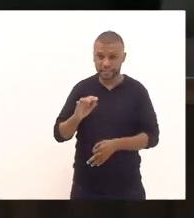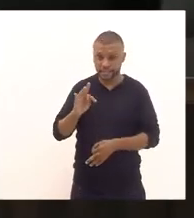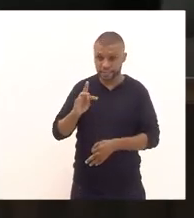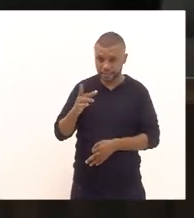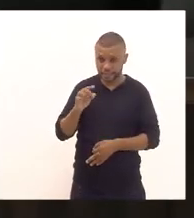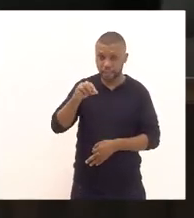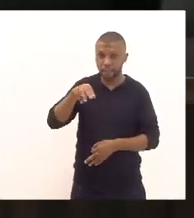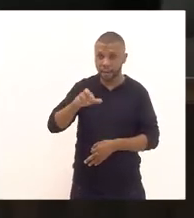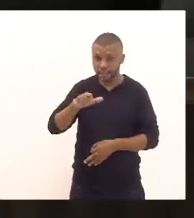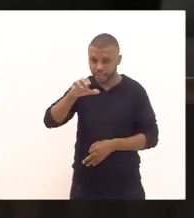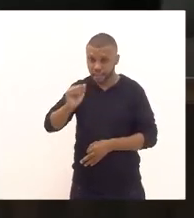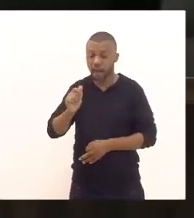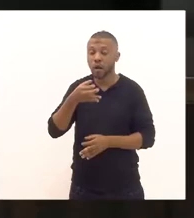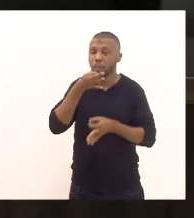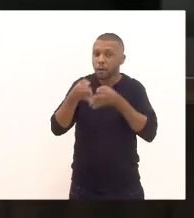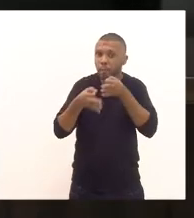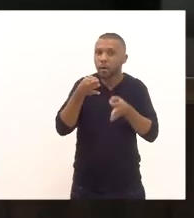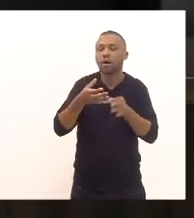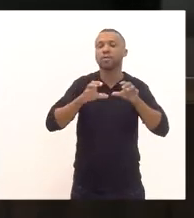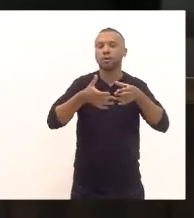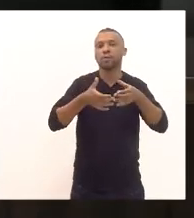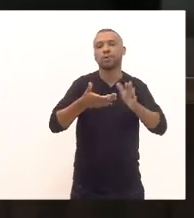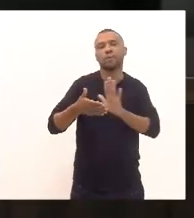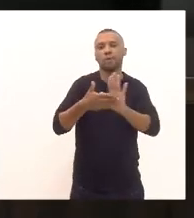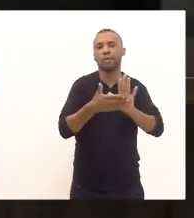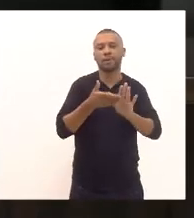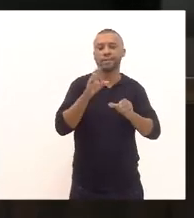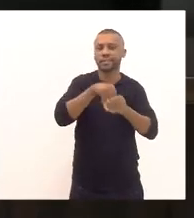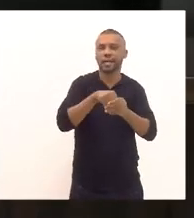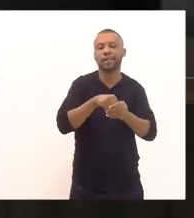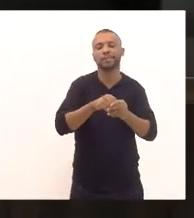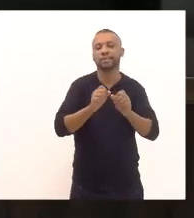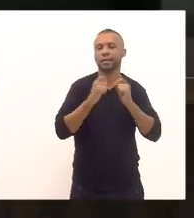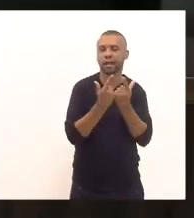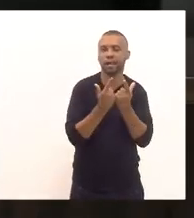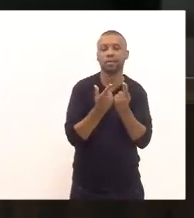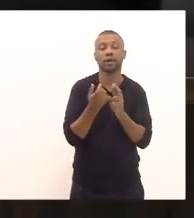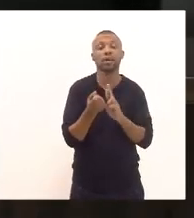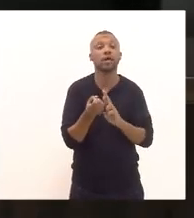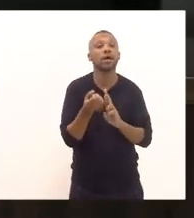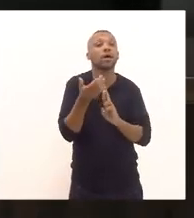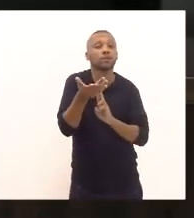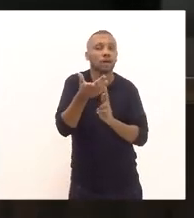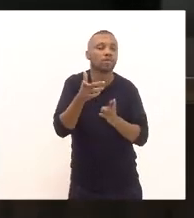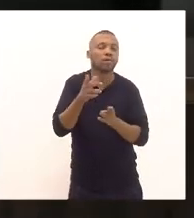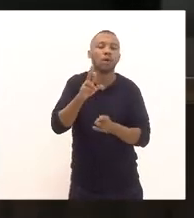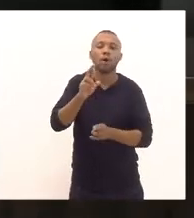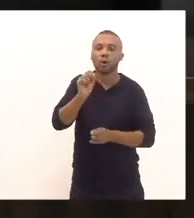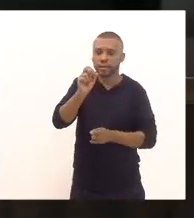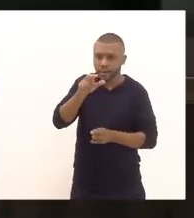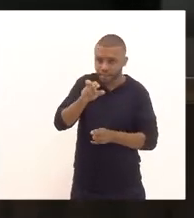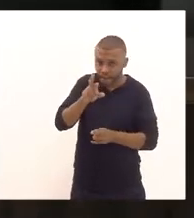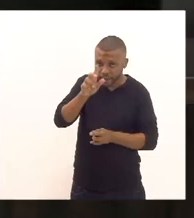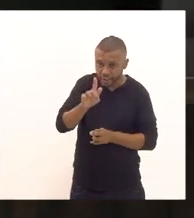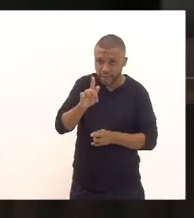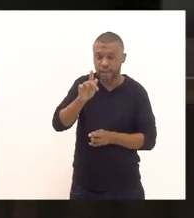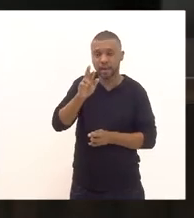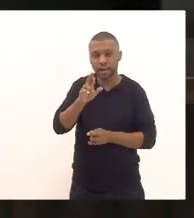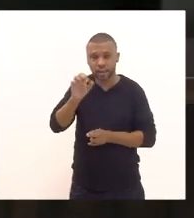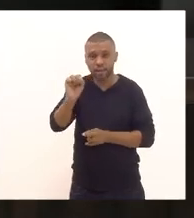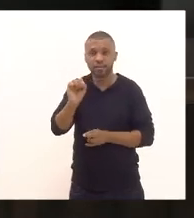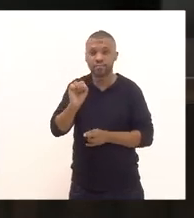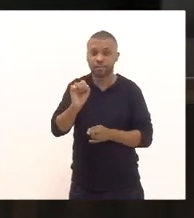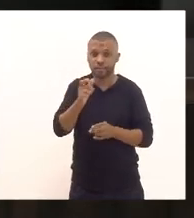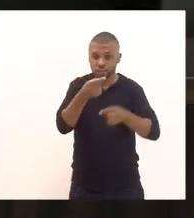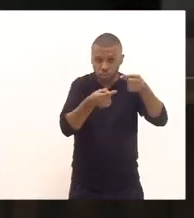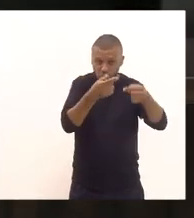comissão de normas internas e proposições externas favorável Deputado rosenverg Reis em discos a pequena discute-se a